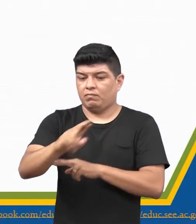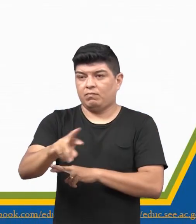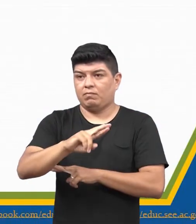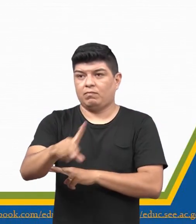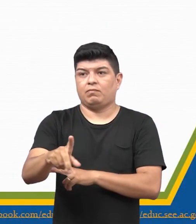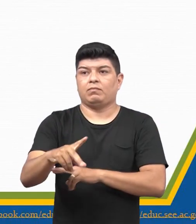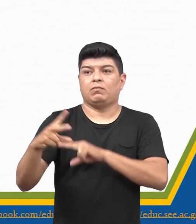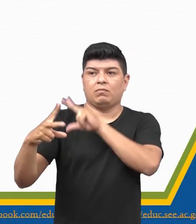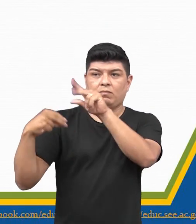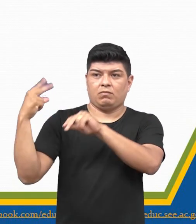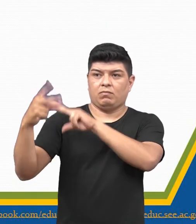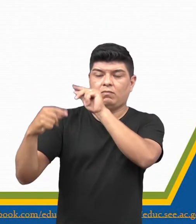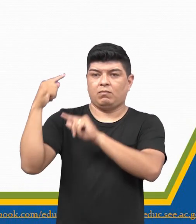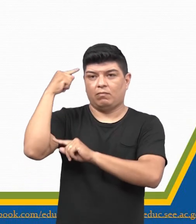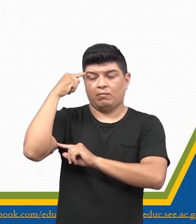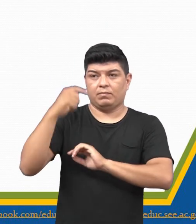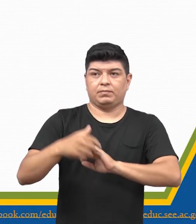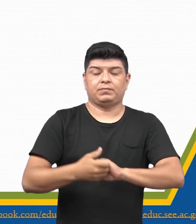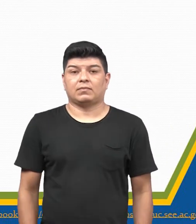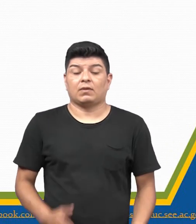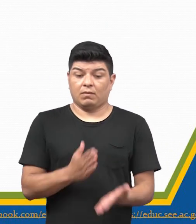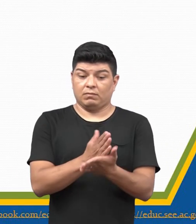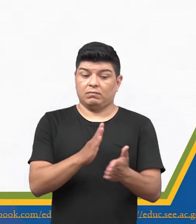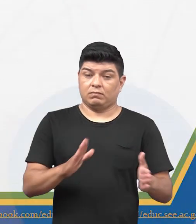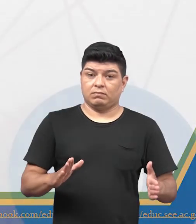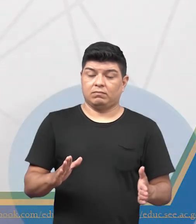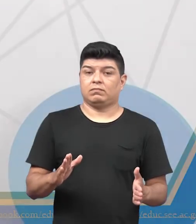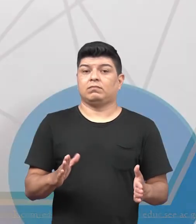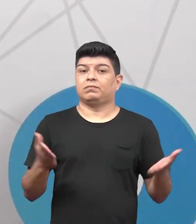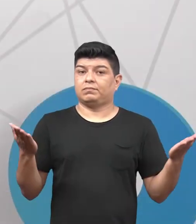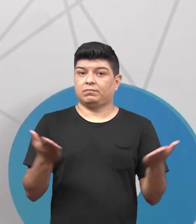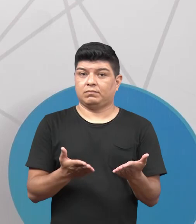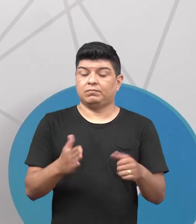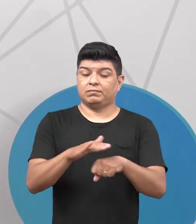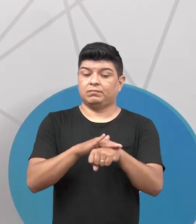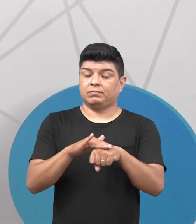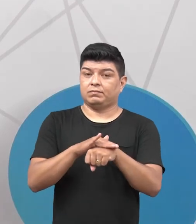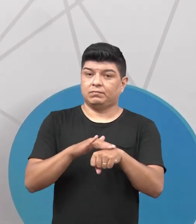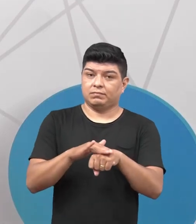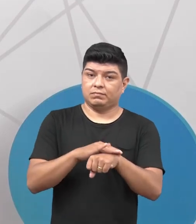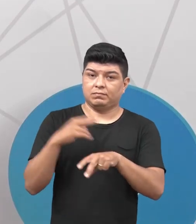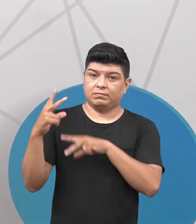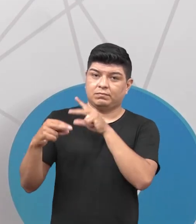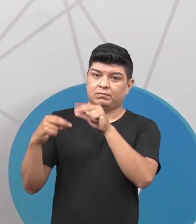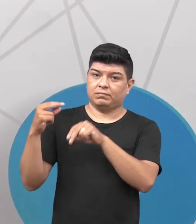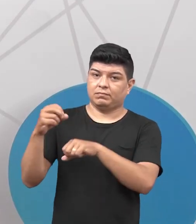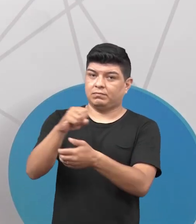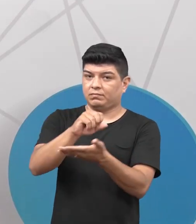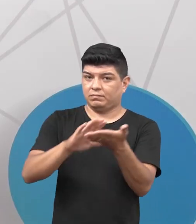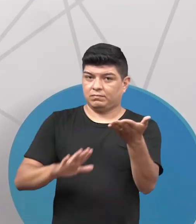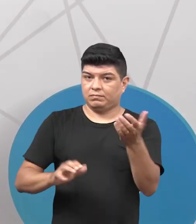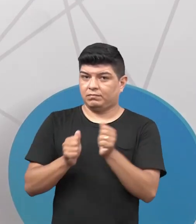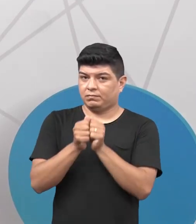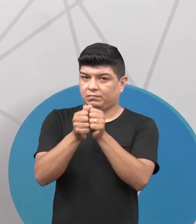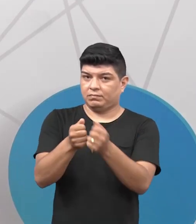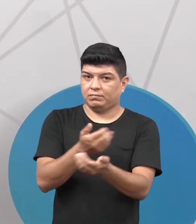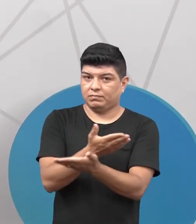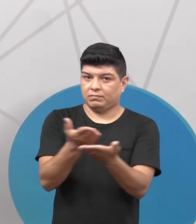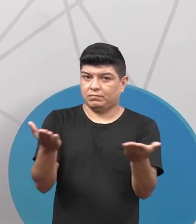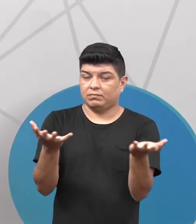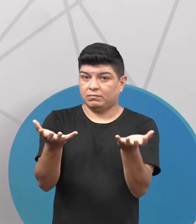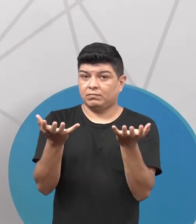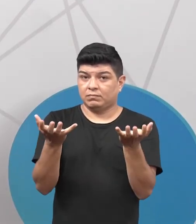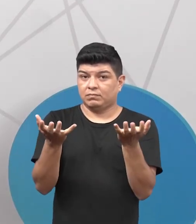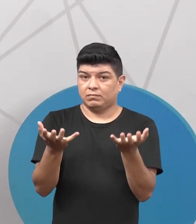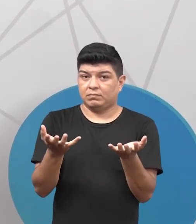pensamento dialético. Pessoal, terminando aqui a minha conversa, o meu diálogo e esse exercício com vocês,